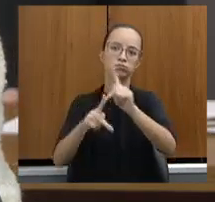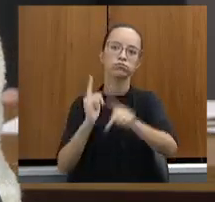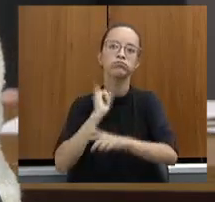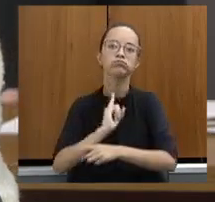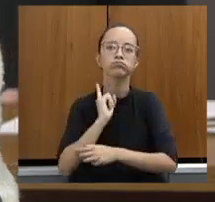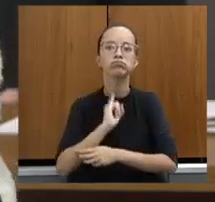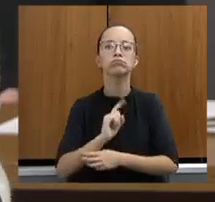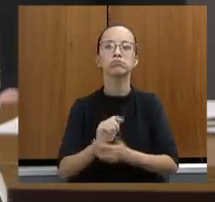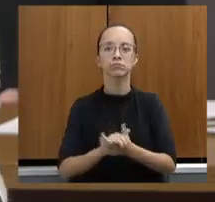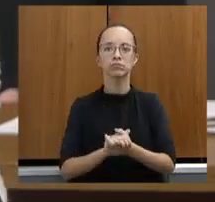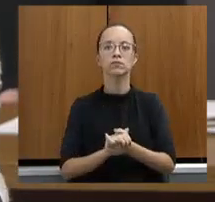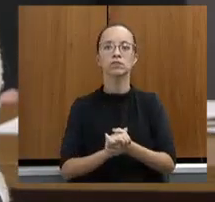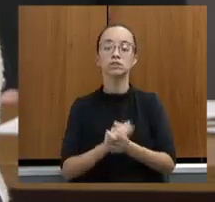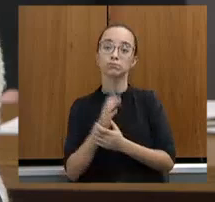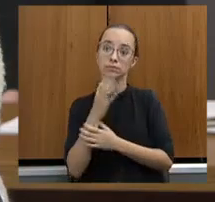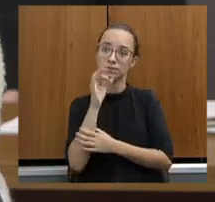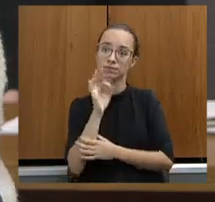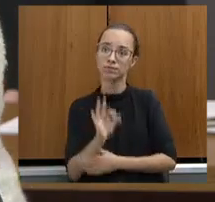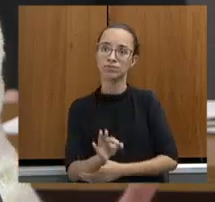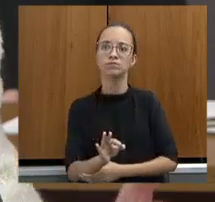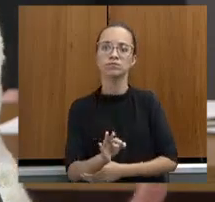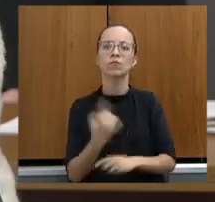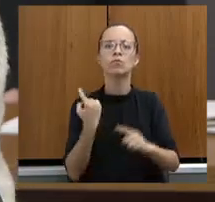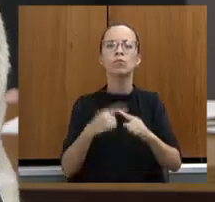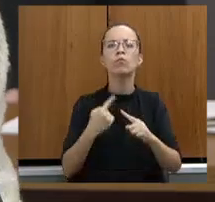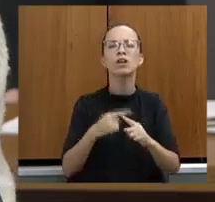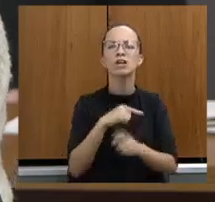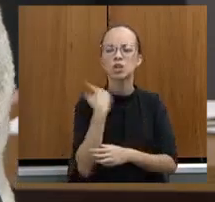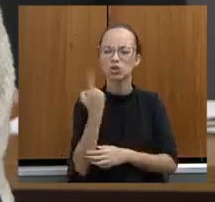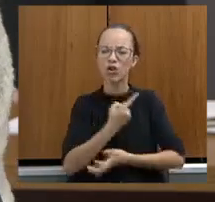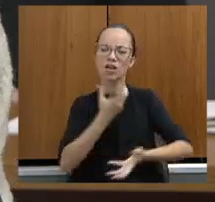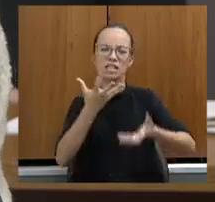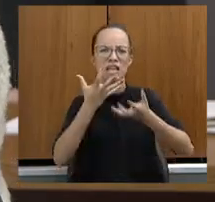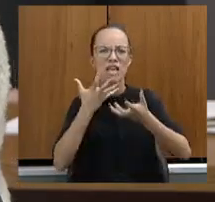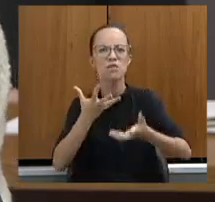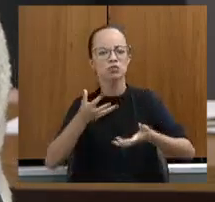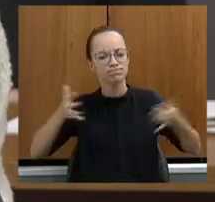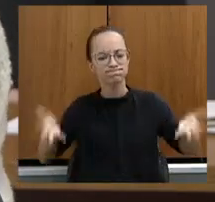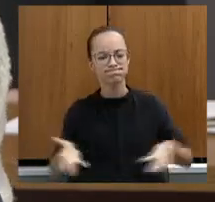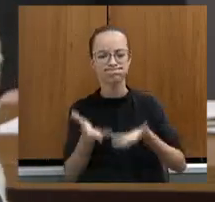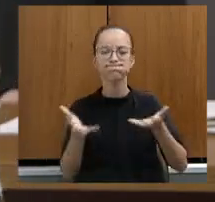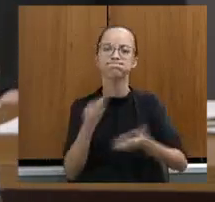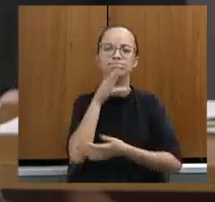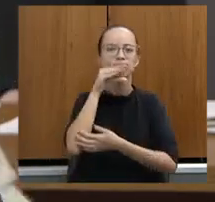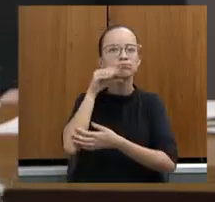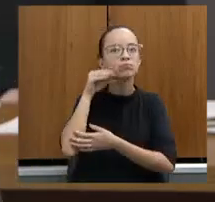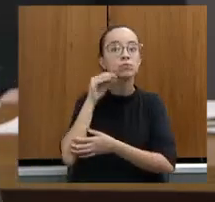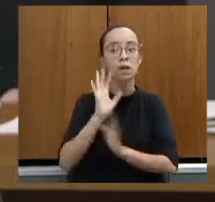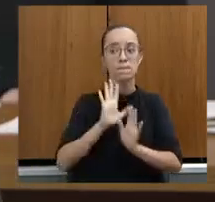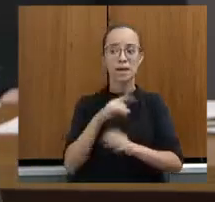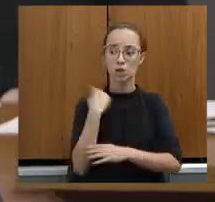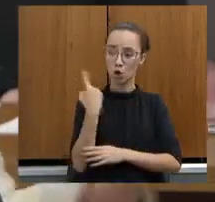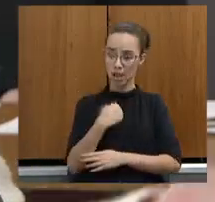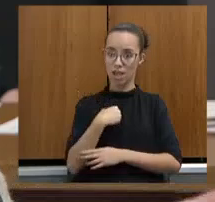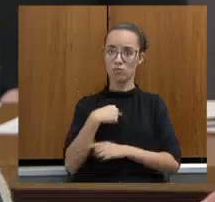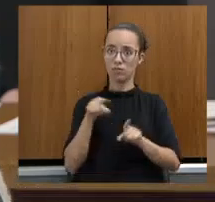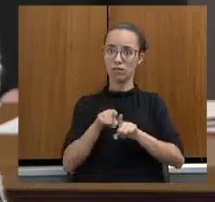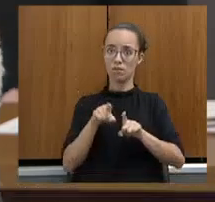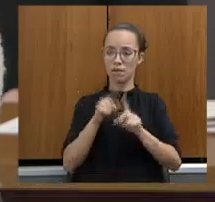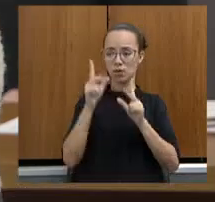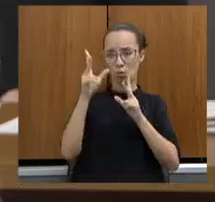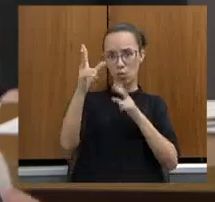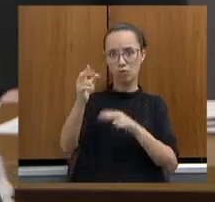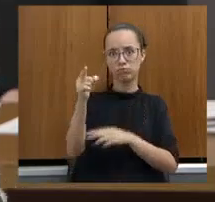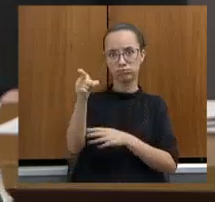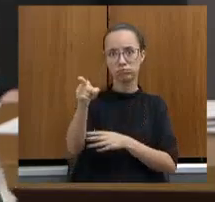de forma muito efetiva porque nós queremos e vamos valorizar os servidores mas todos nós aos seus servidores de carreira assim como